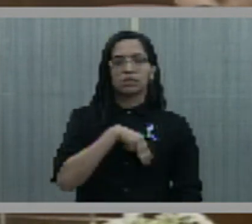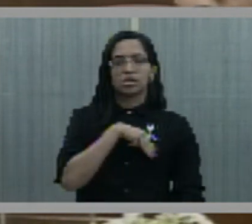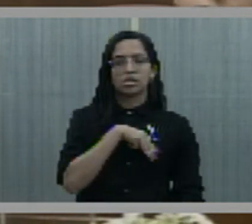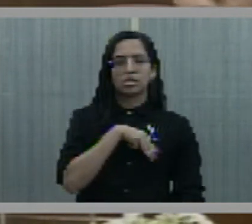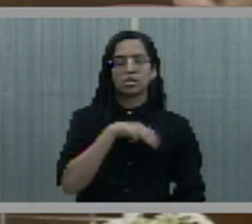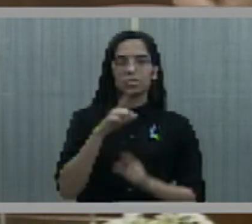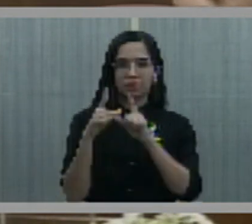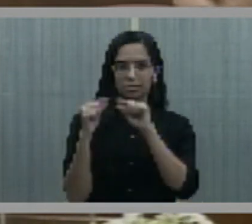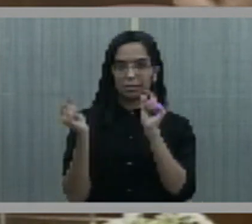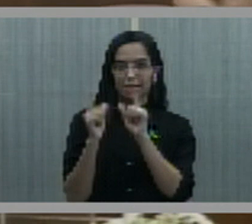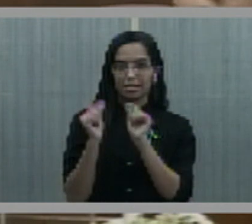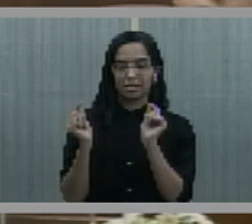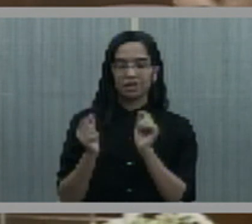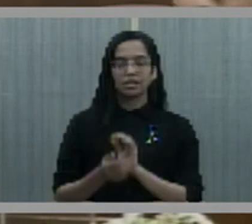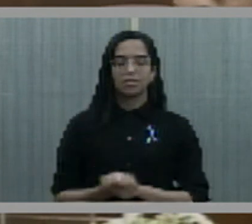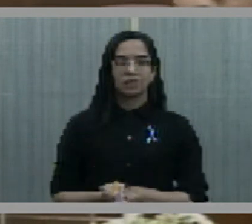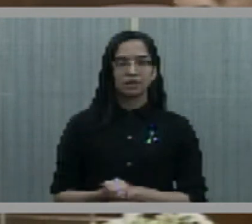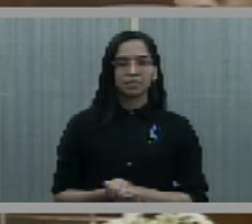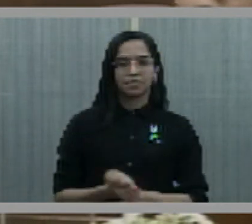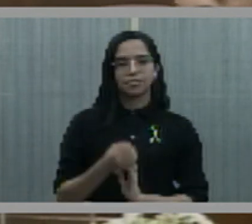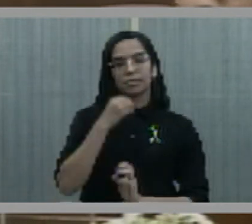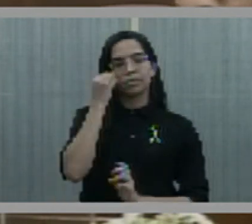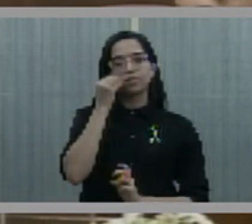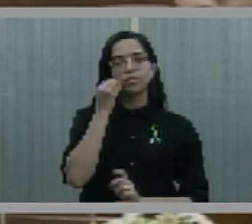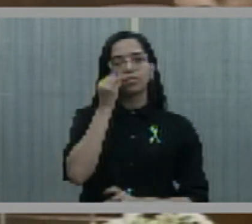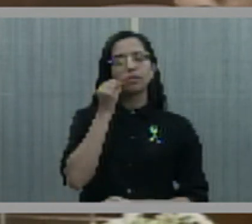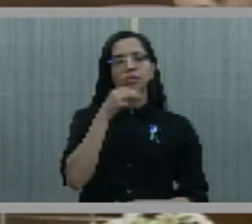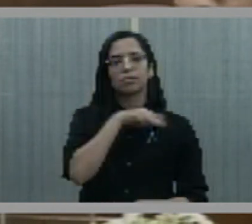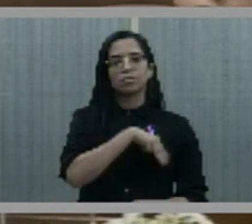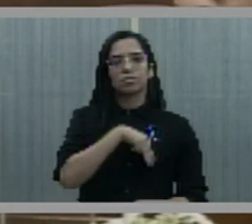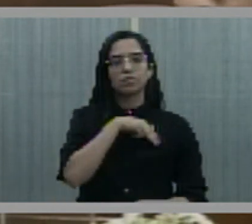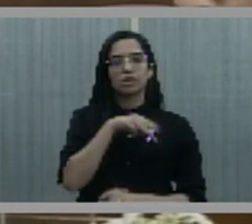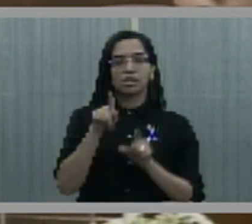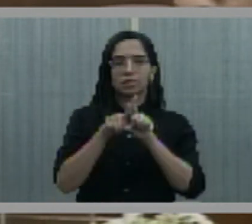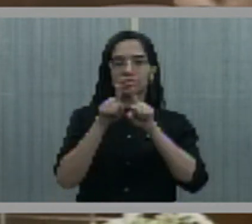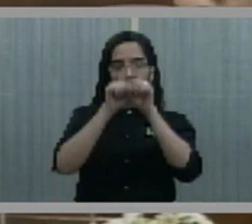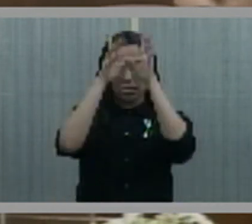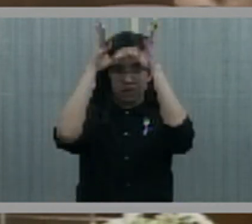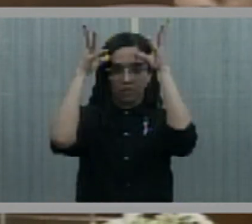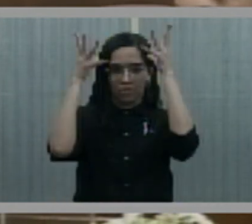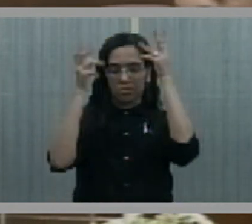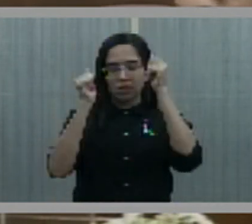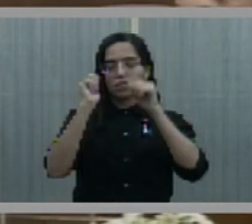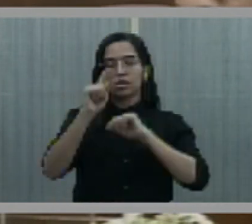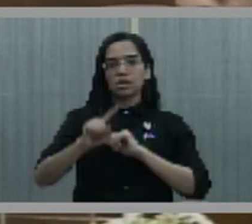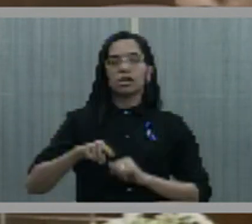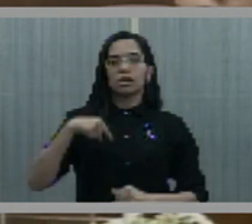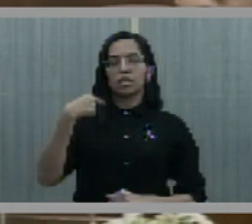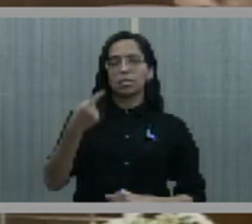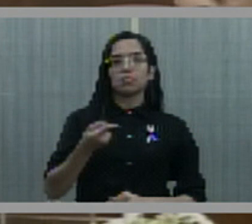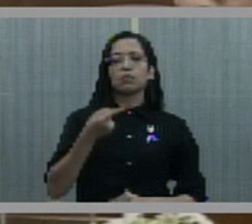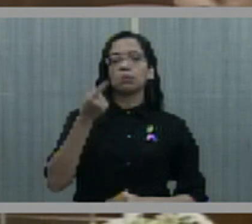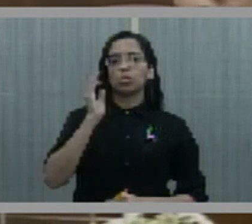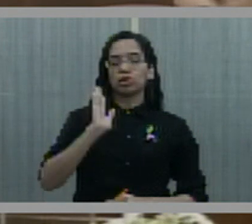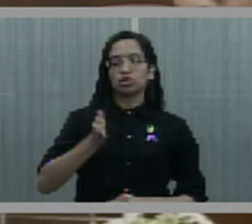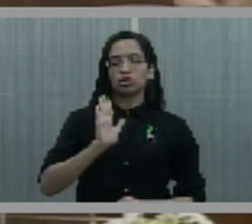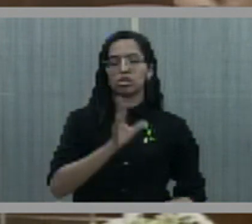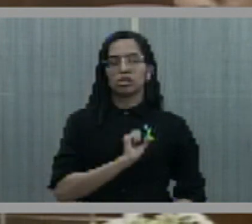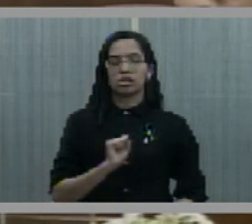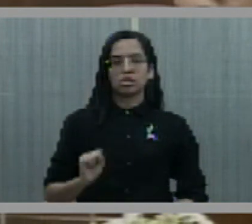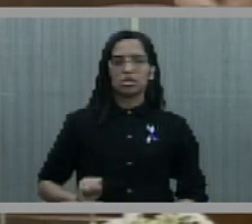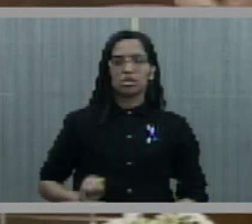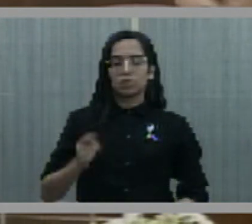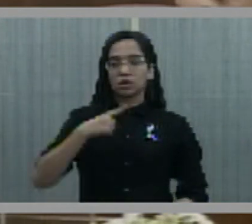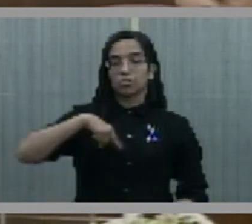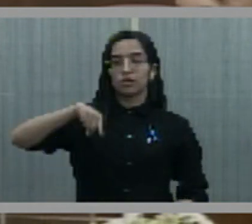em Brasília. Fiz experiência missionária ainda como seminarista na Amazônia. Depois de ordenado sacerdote, fui enviado à